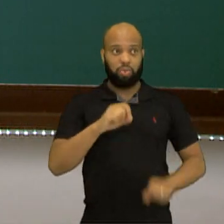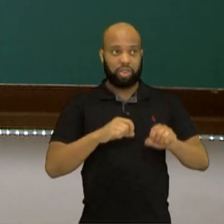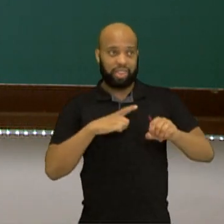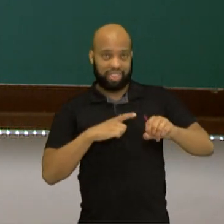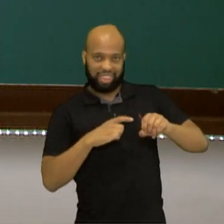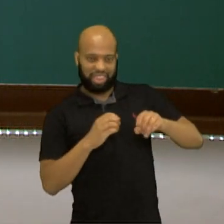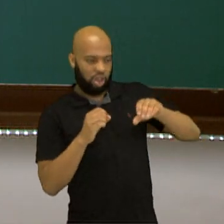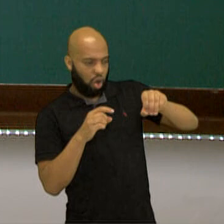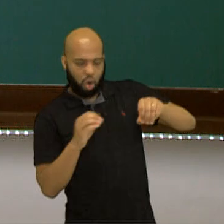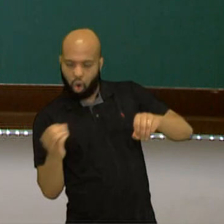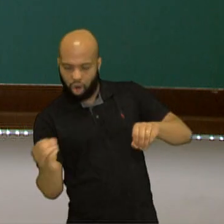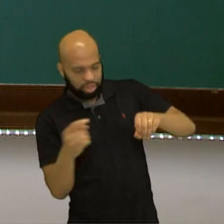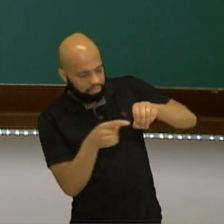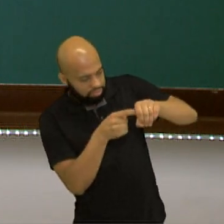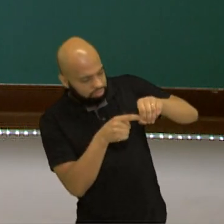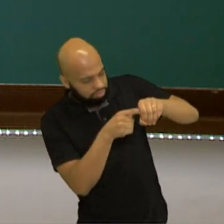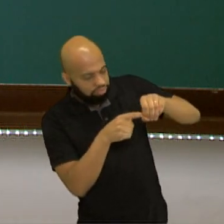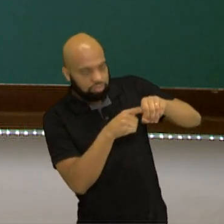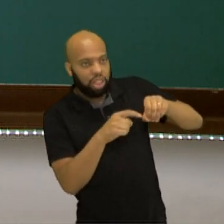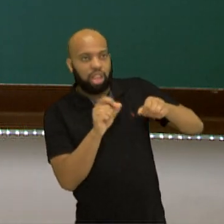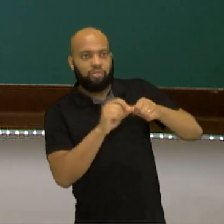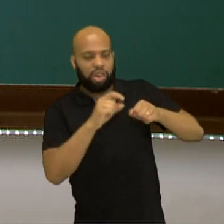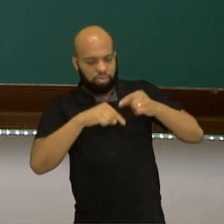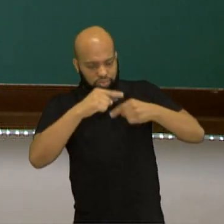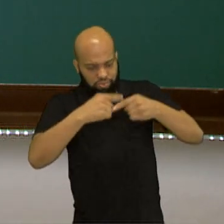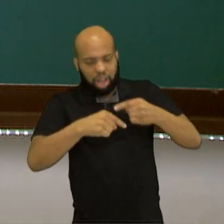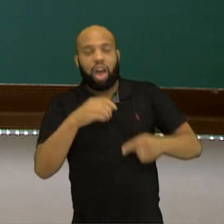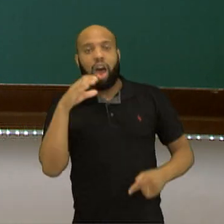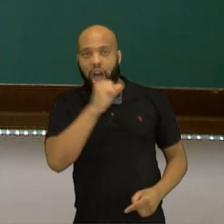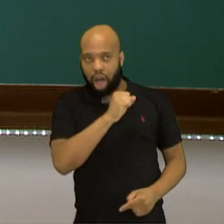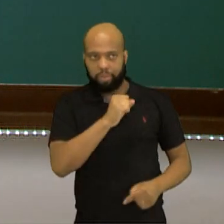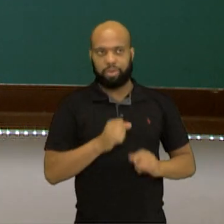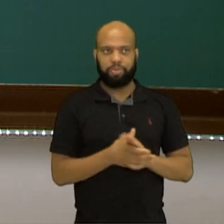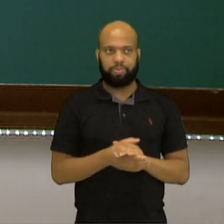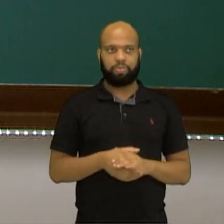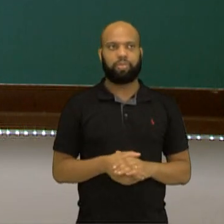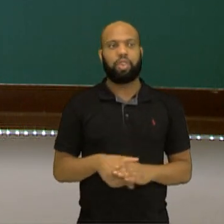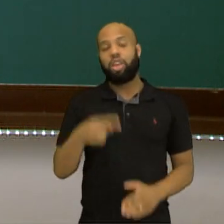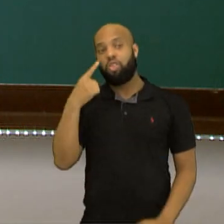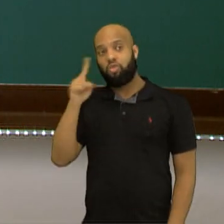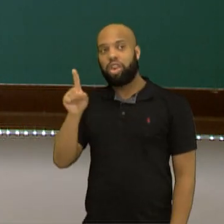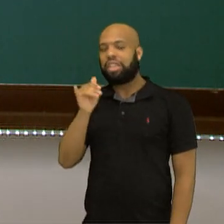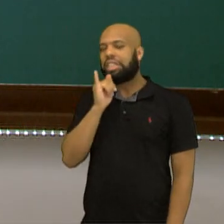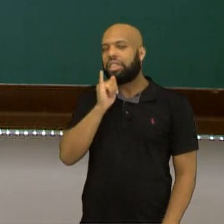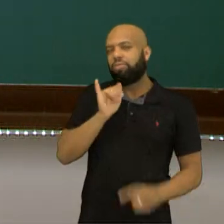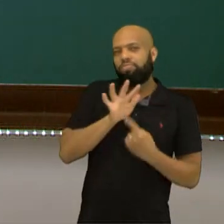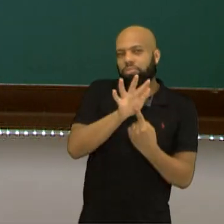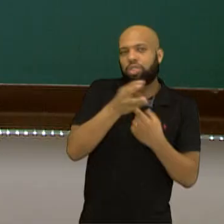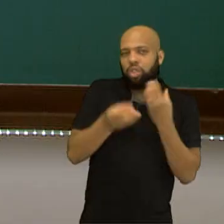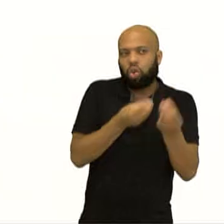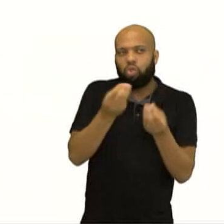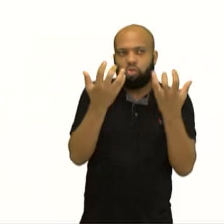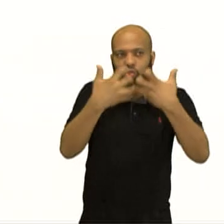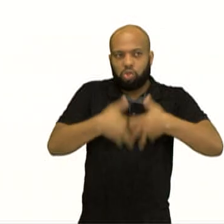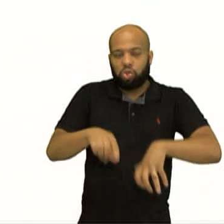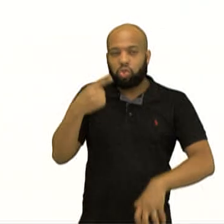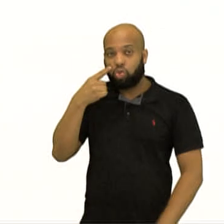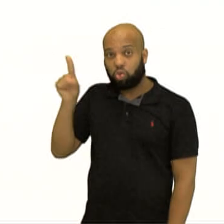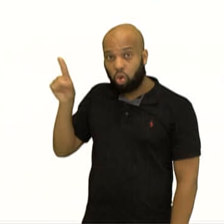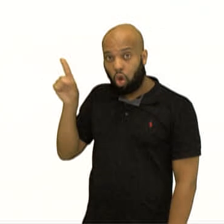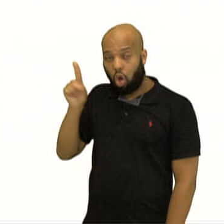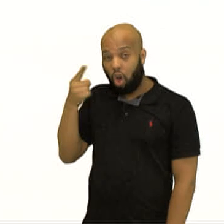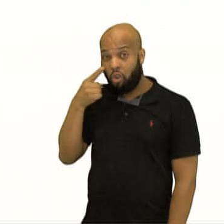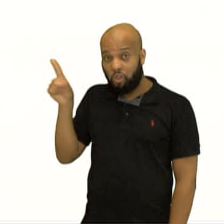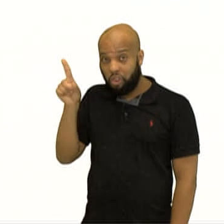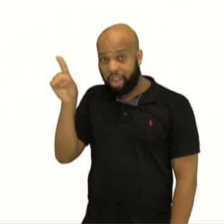rolamento no interior, que fazem com que ela gire com mais velocidade, tá? Então, aqui eu trouxe alguns exemplos para vocês ficarem no visual, para vocês